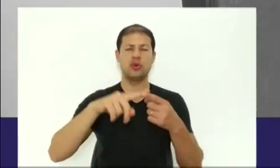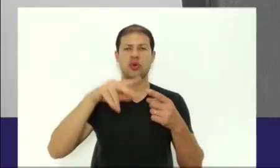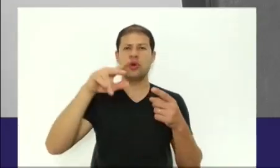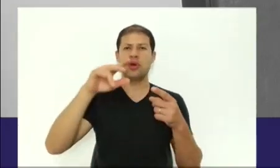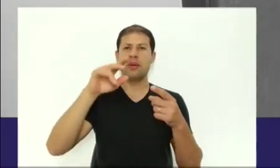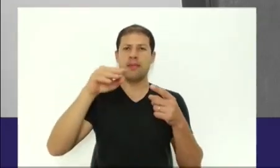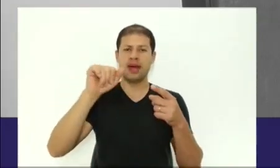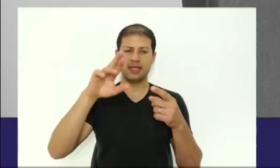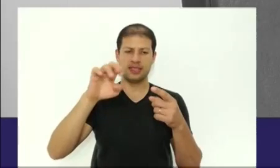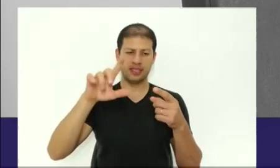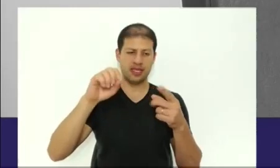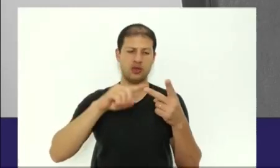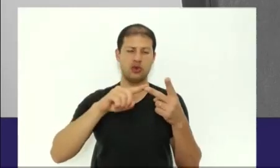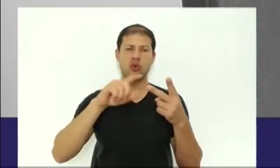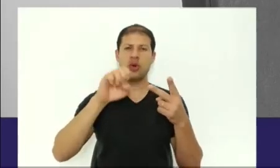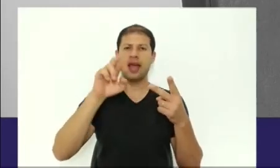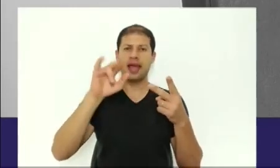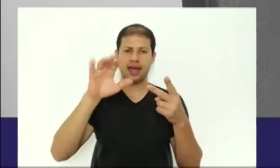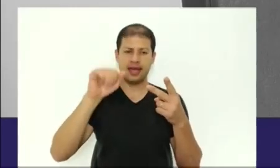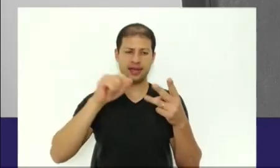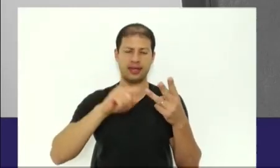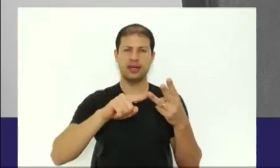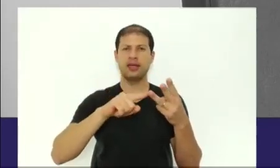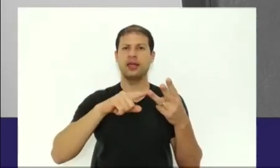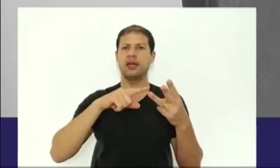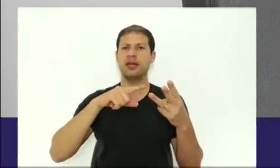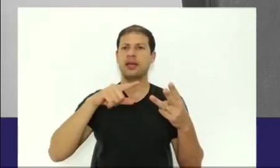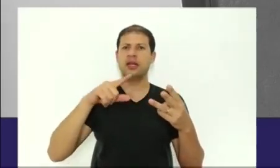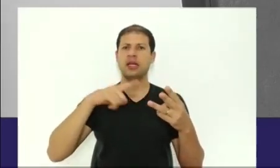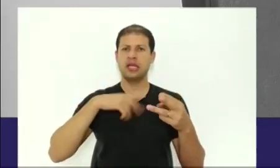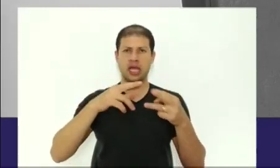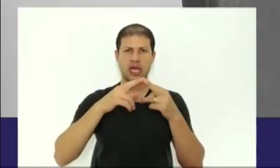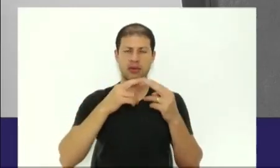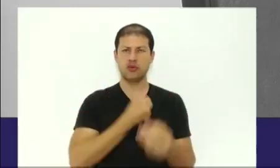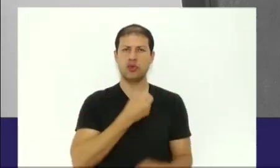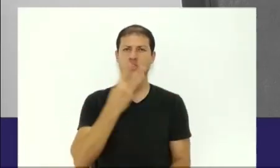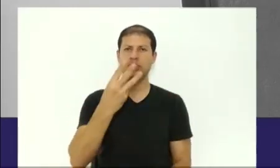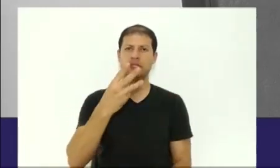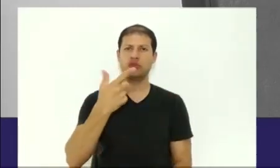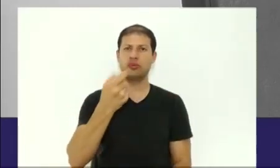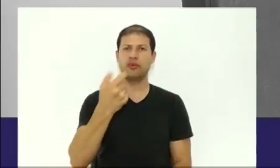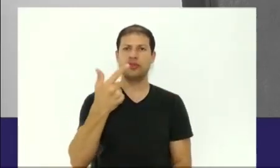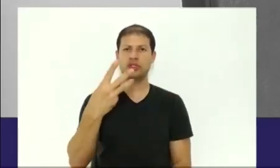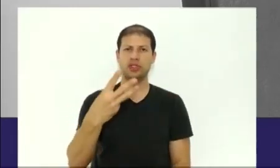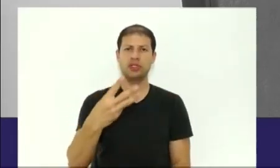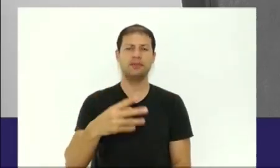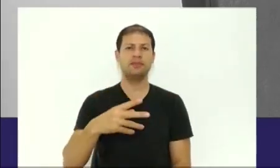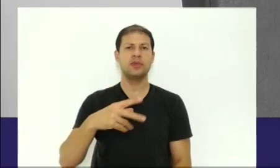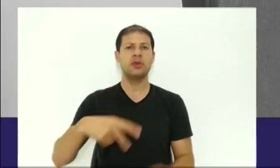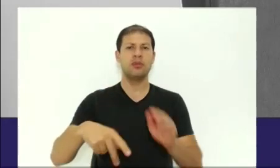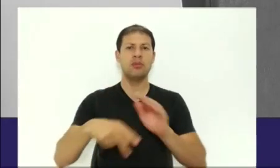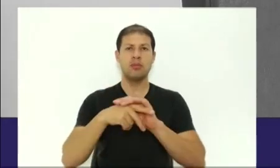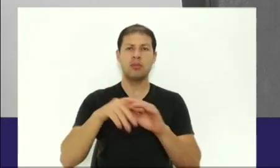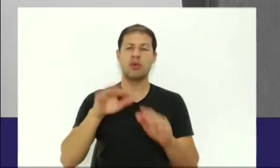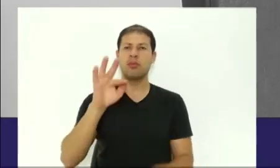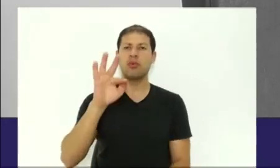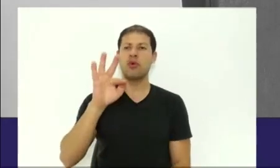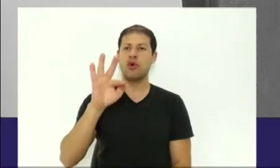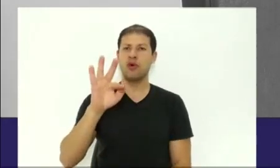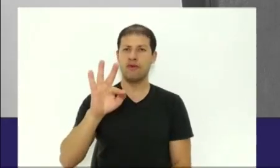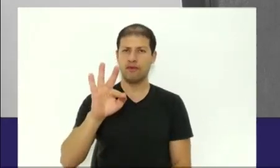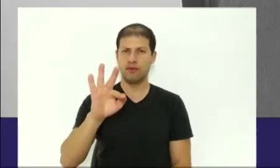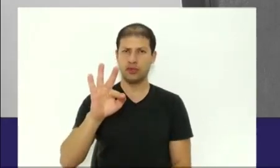Liga do Bem, respondendo ao requerimento número 3, 2023. Da Fundação para o Desenvolvimento da